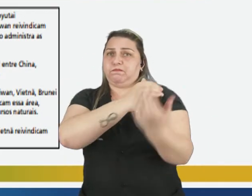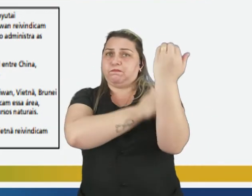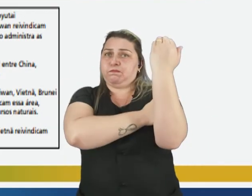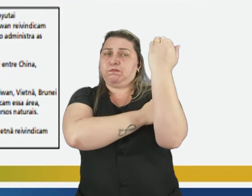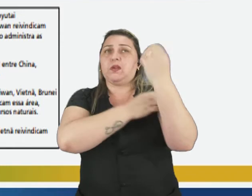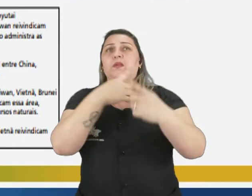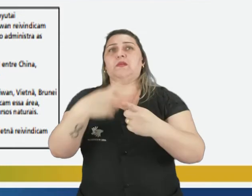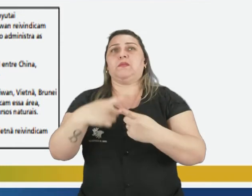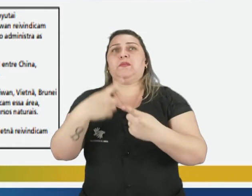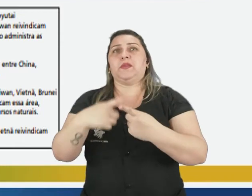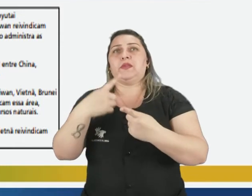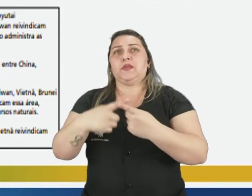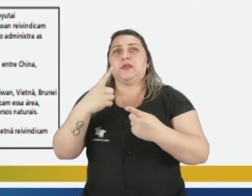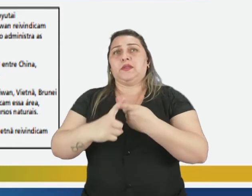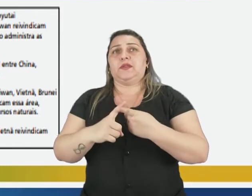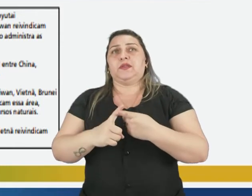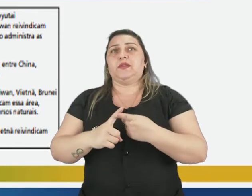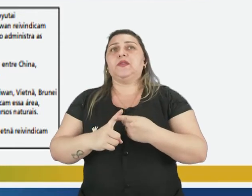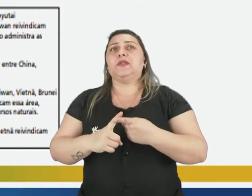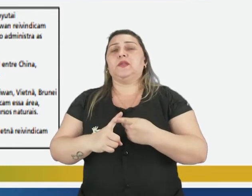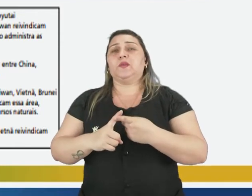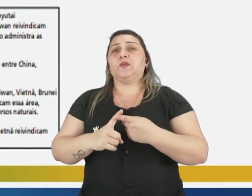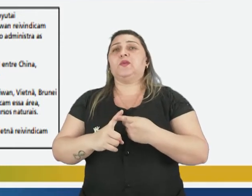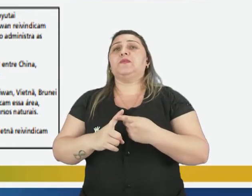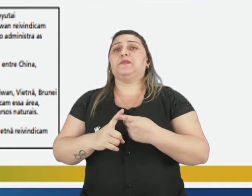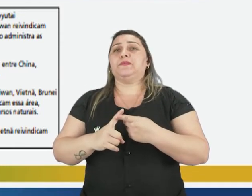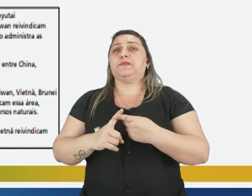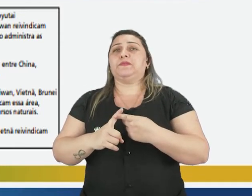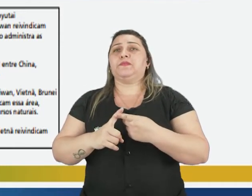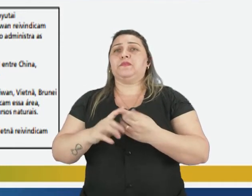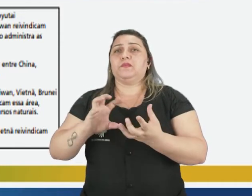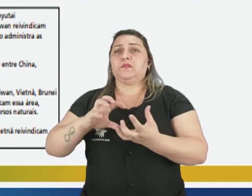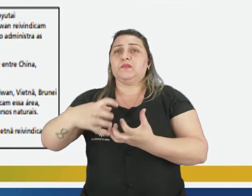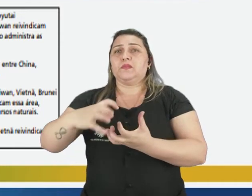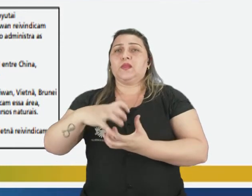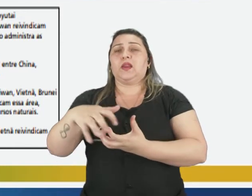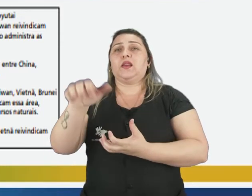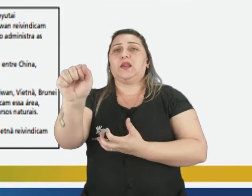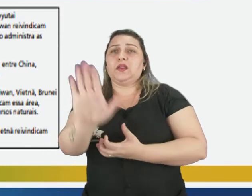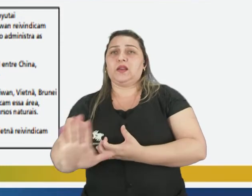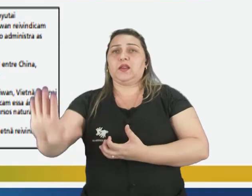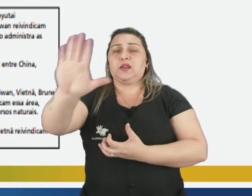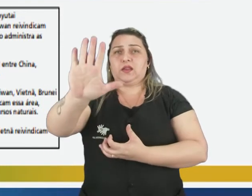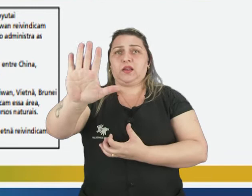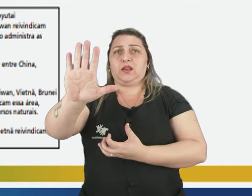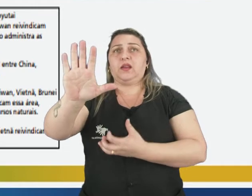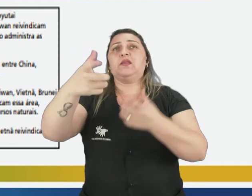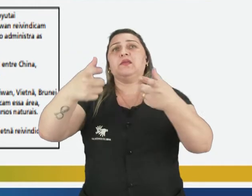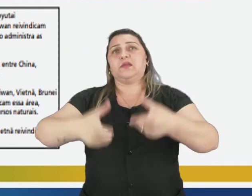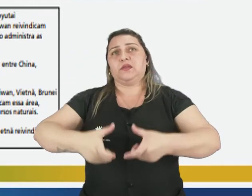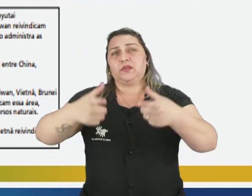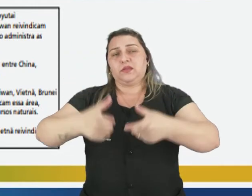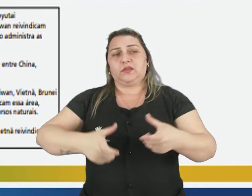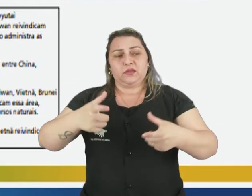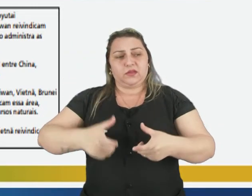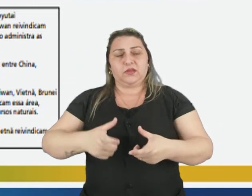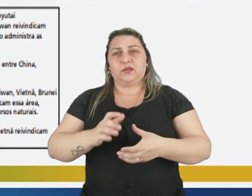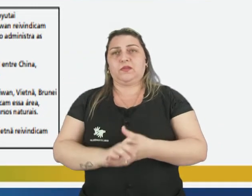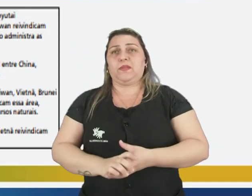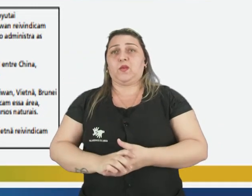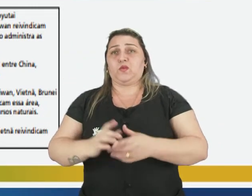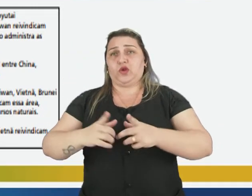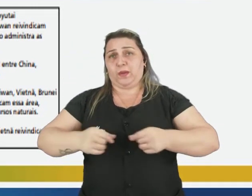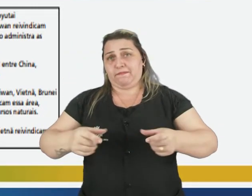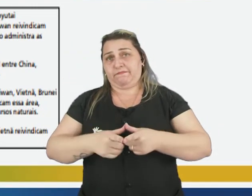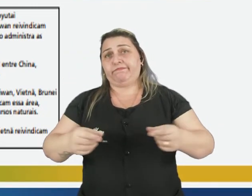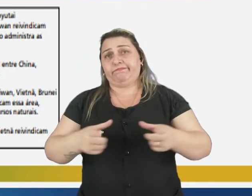se consolidou no continente asiático, uma posição até recentemente ocupada com exclusividade pelo